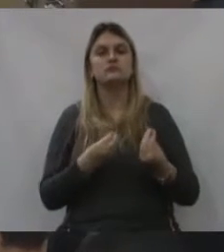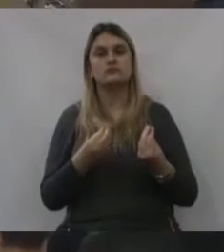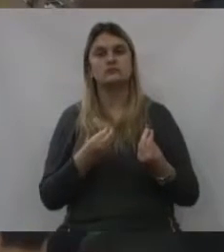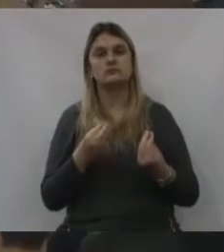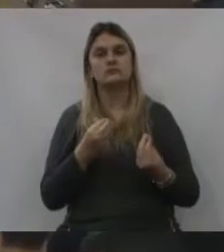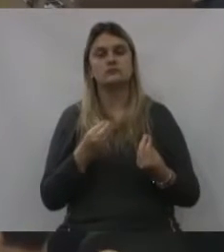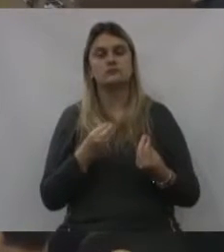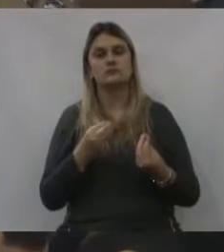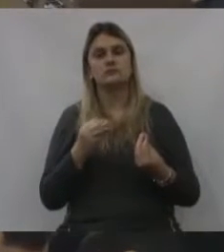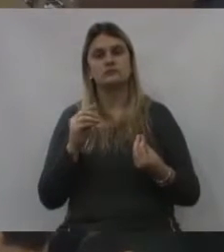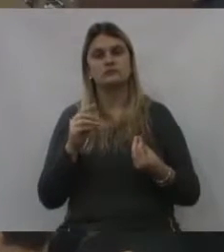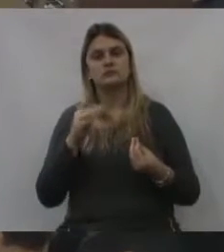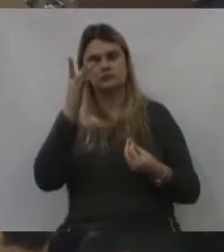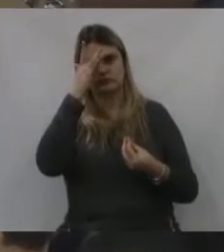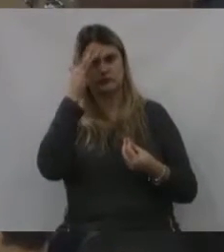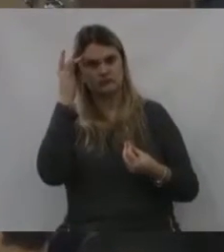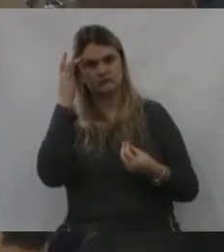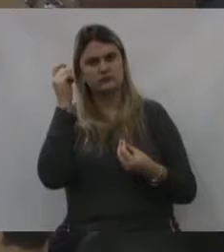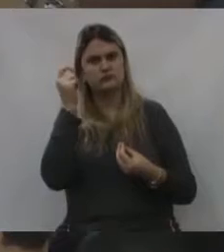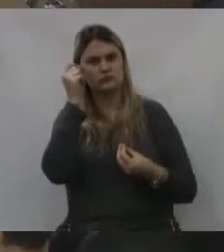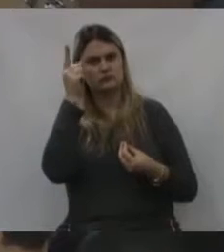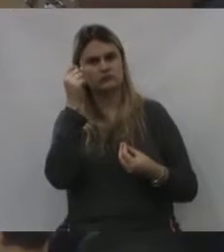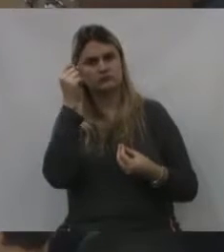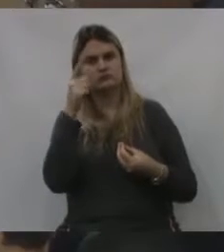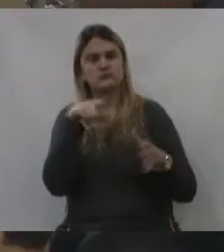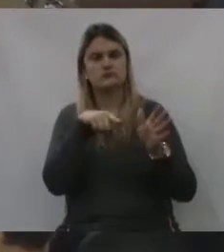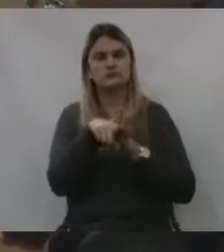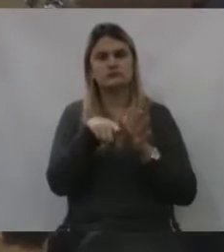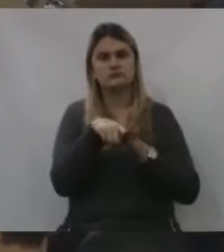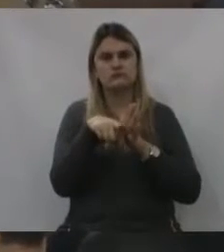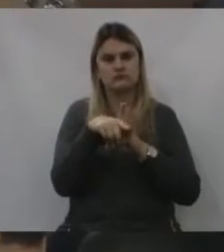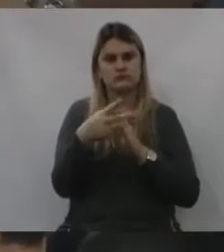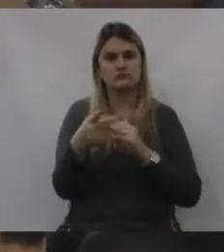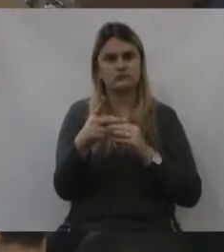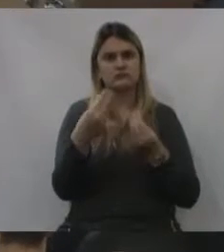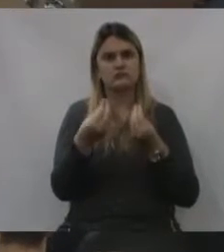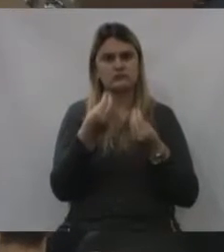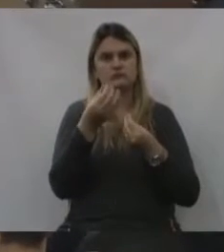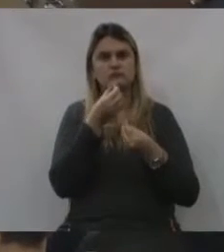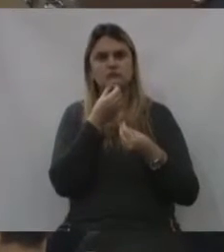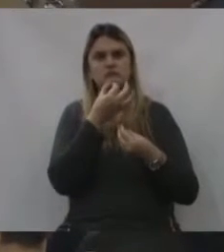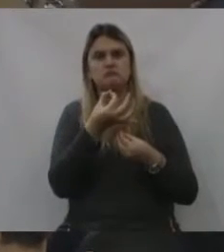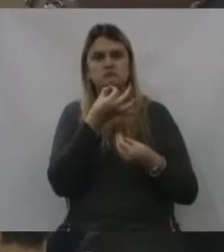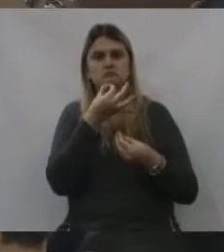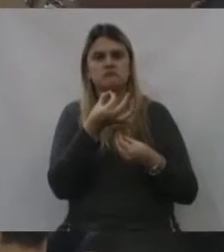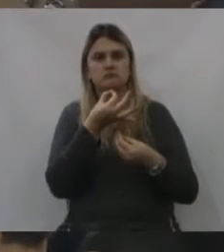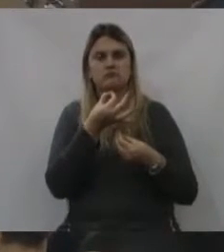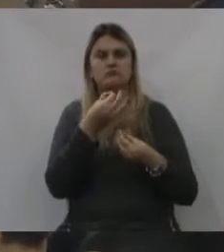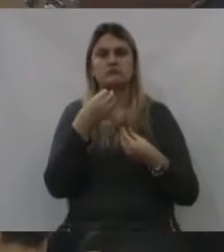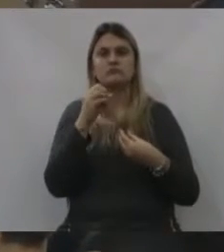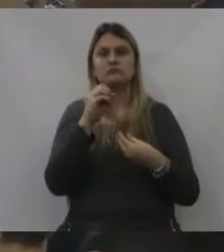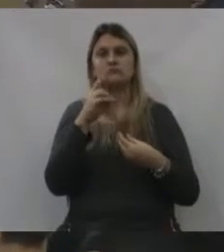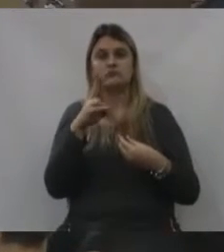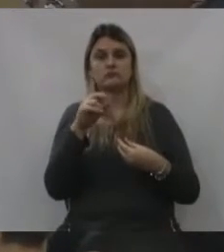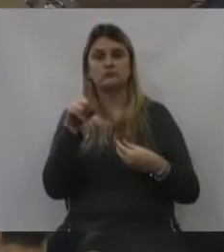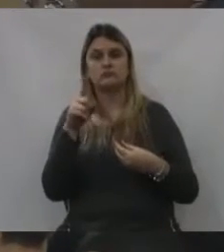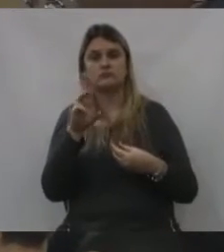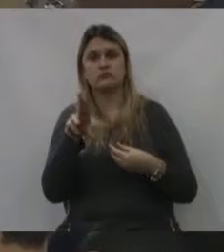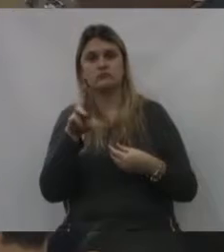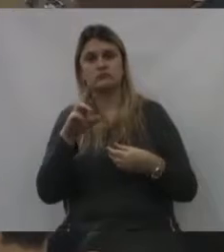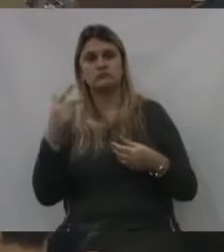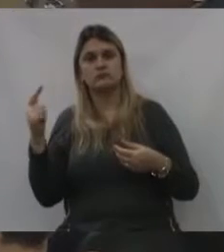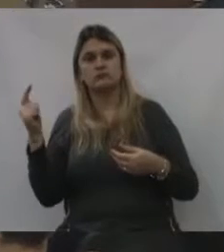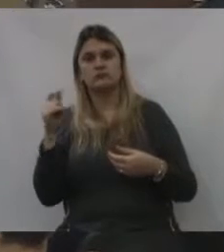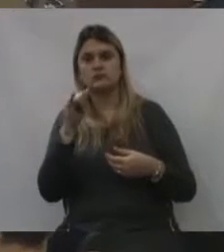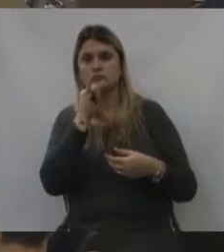E como que foi, os produtores chegaram nesse questionamento de sugestão, foi